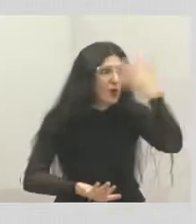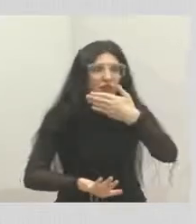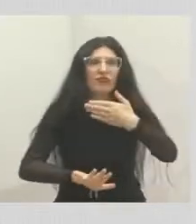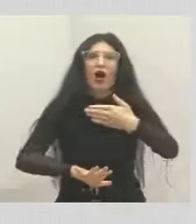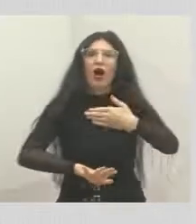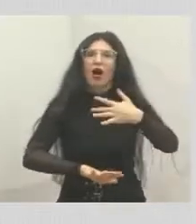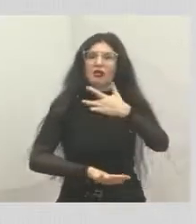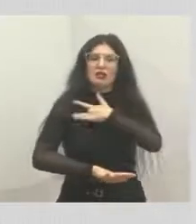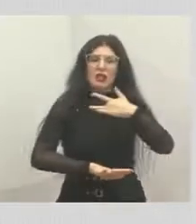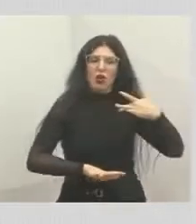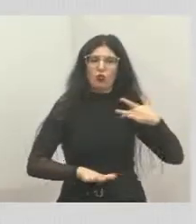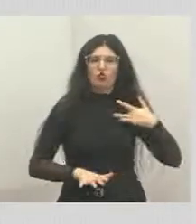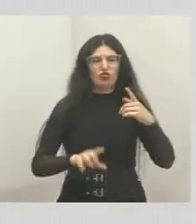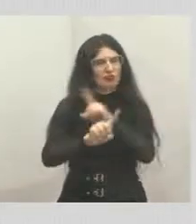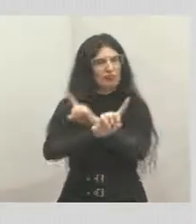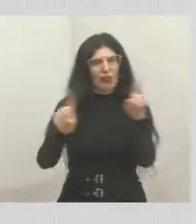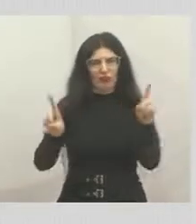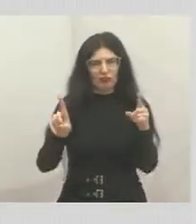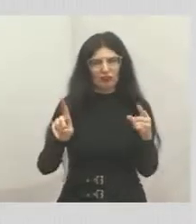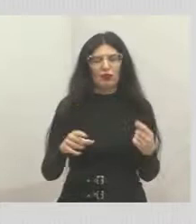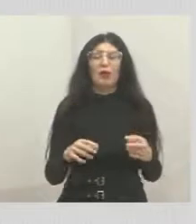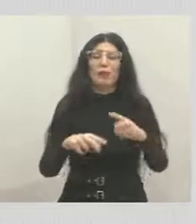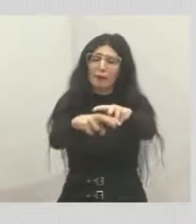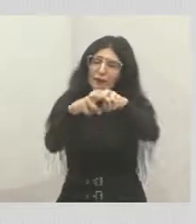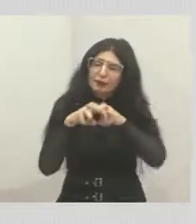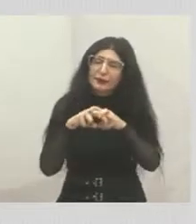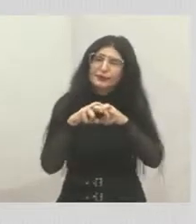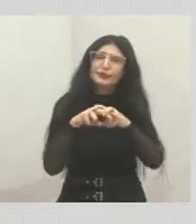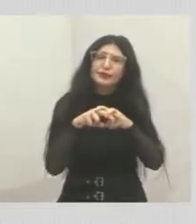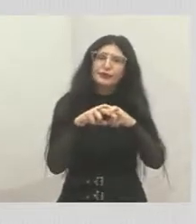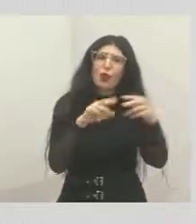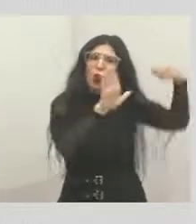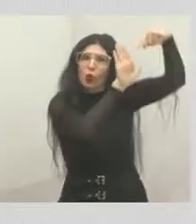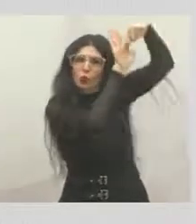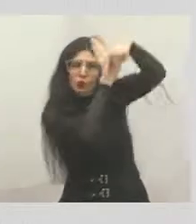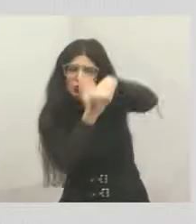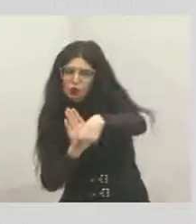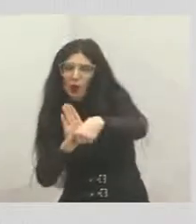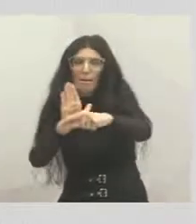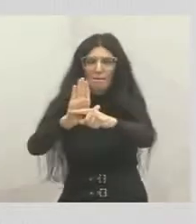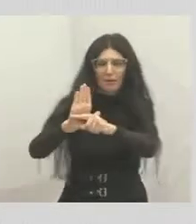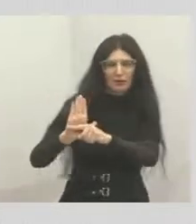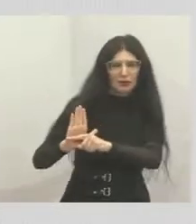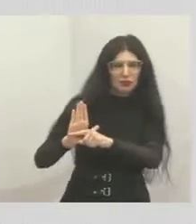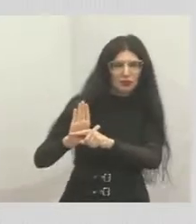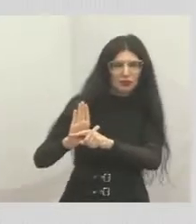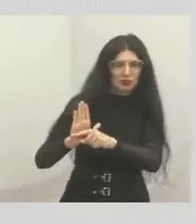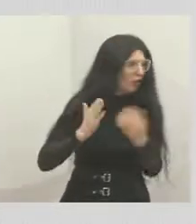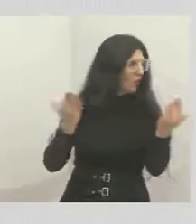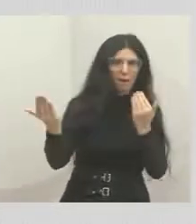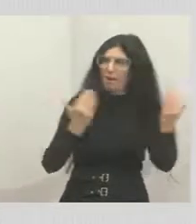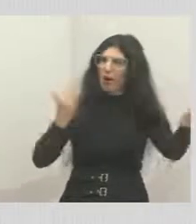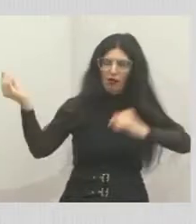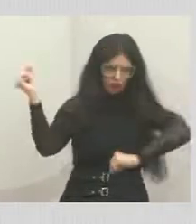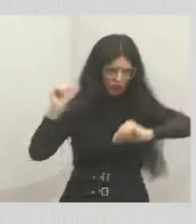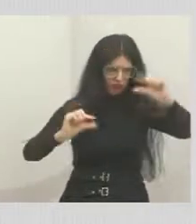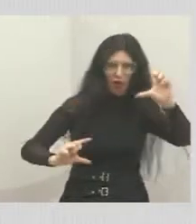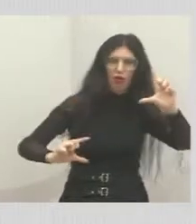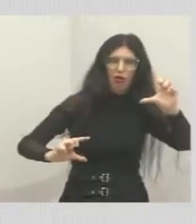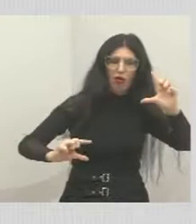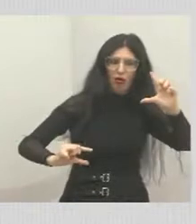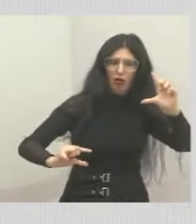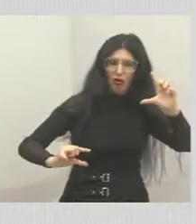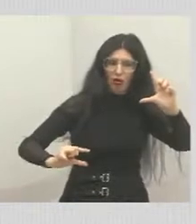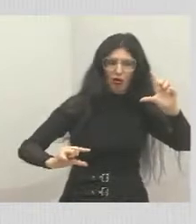isso, esse valor menor. Com isso, tem a aplicação obrigatória 54 milhões, no percentual